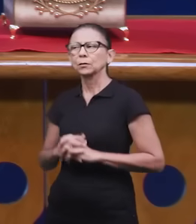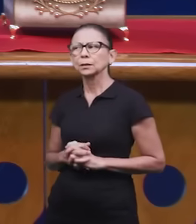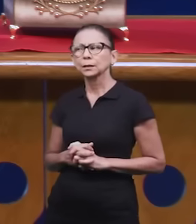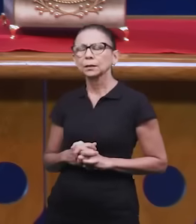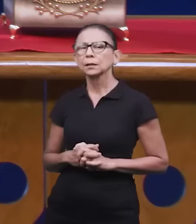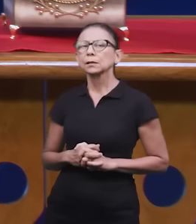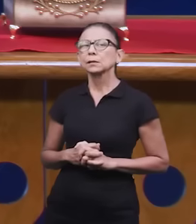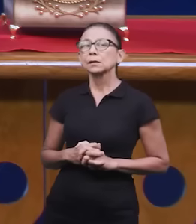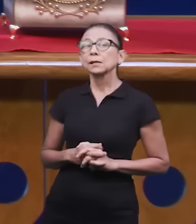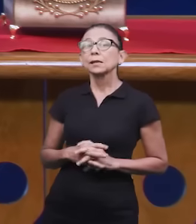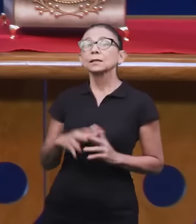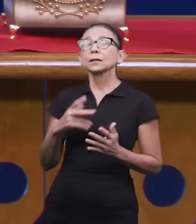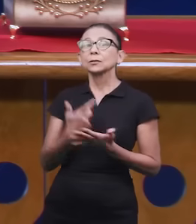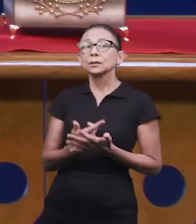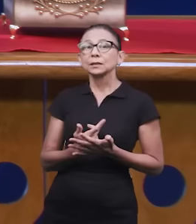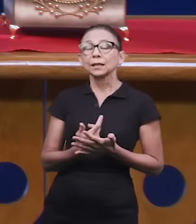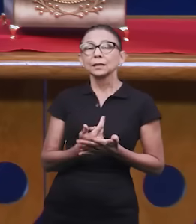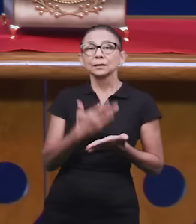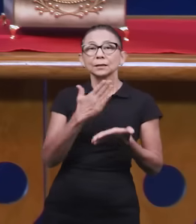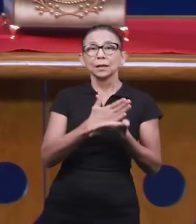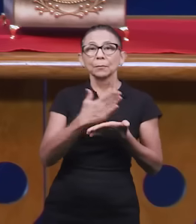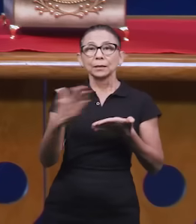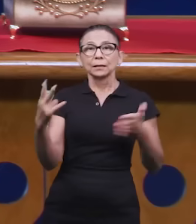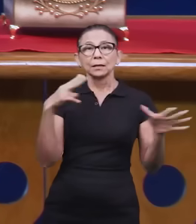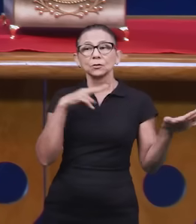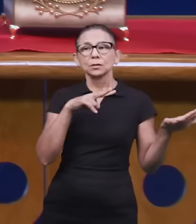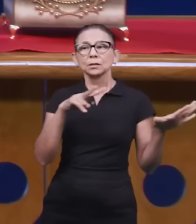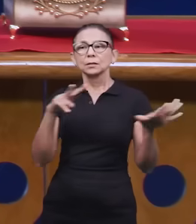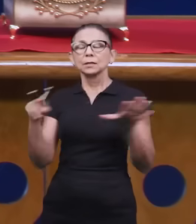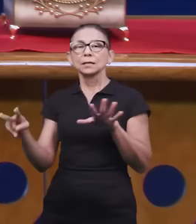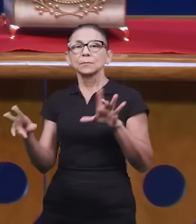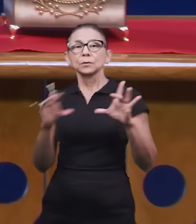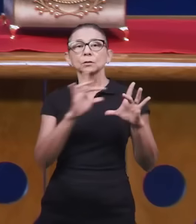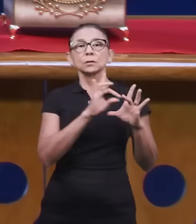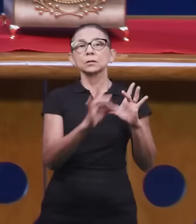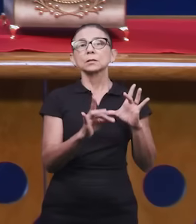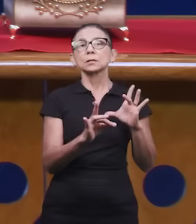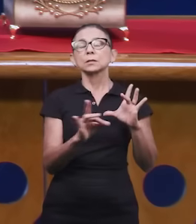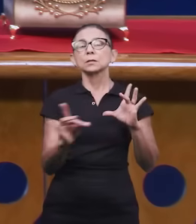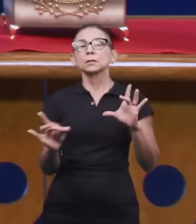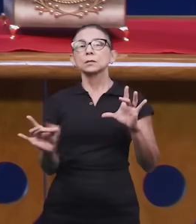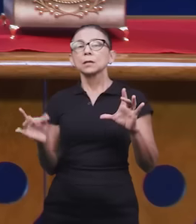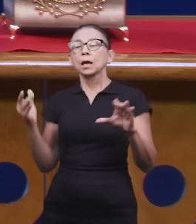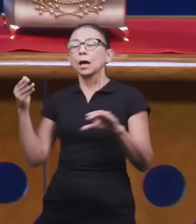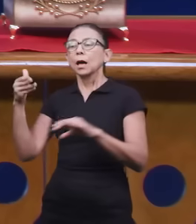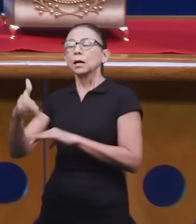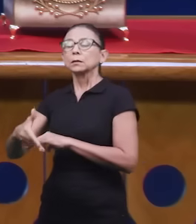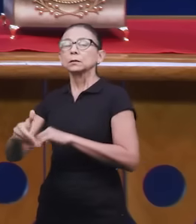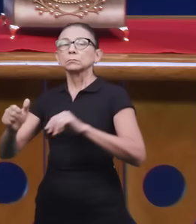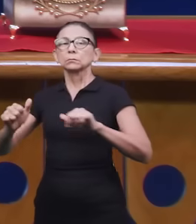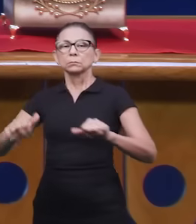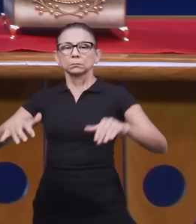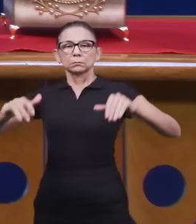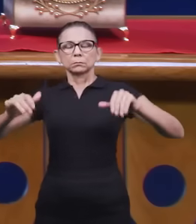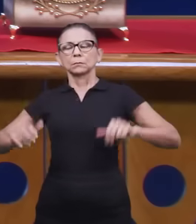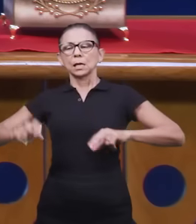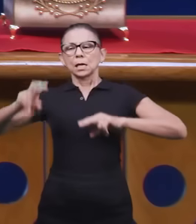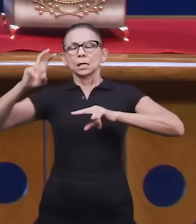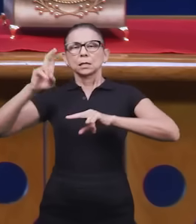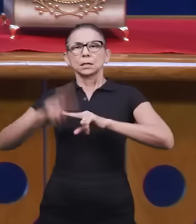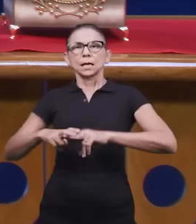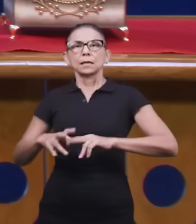metade da semana, o anticristo entra no templo, assenta no trono de Deus, como diz a